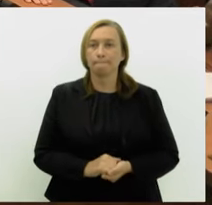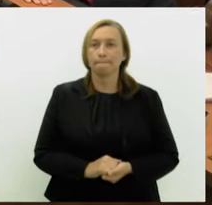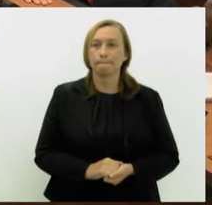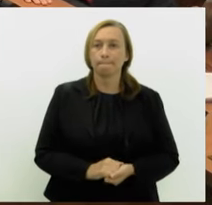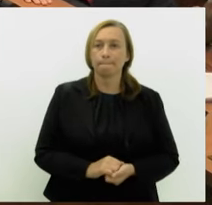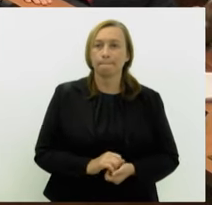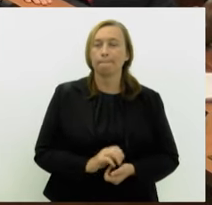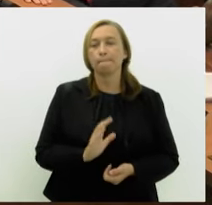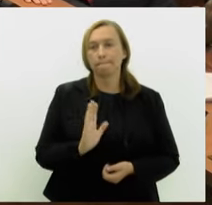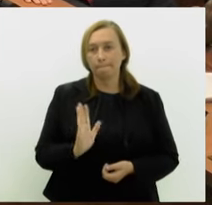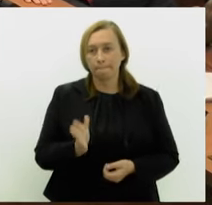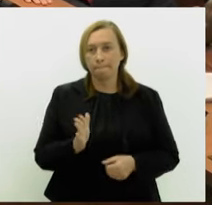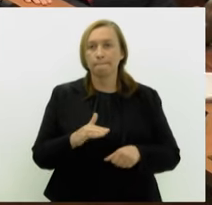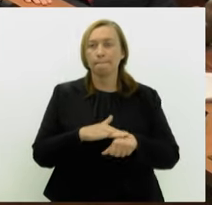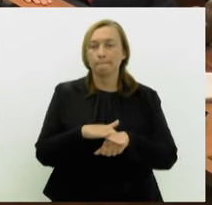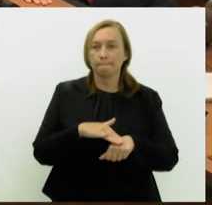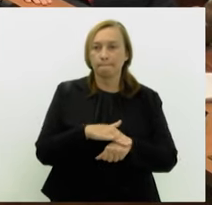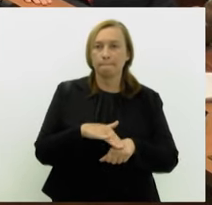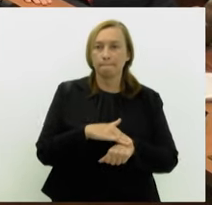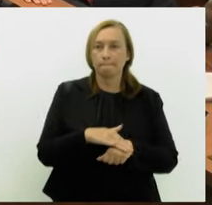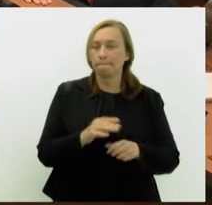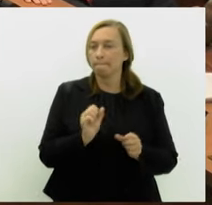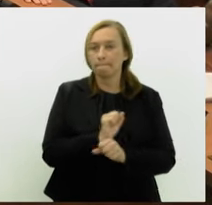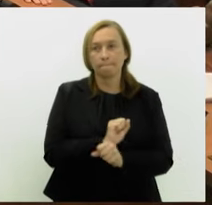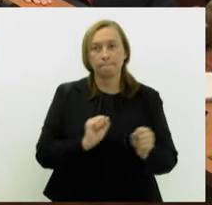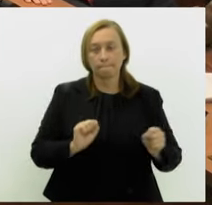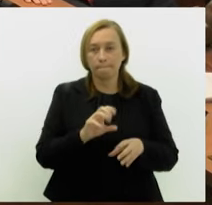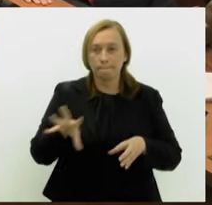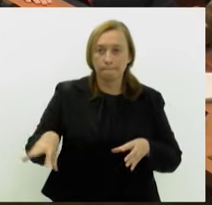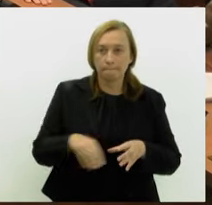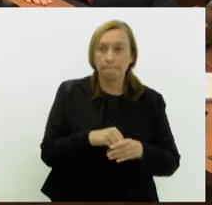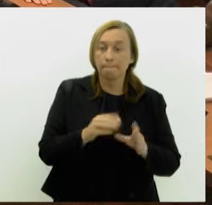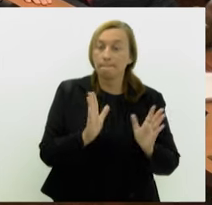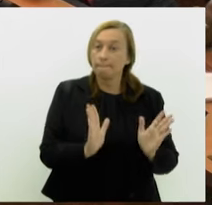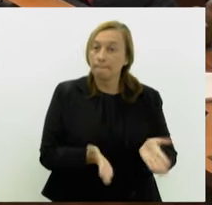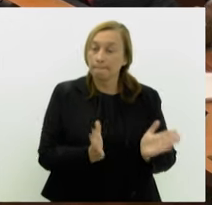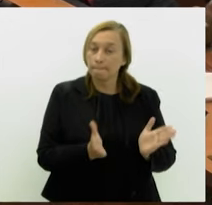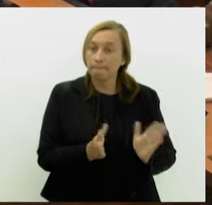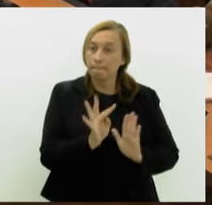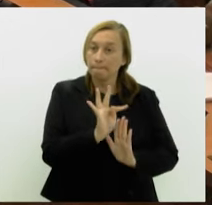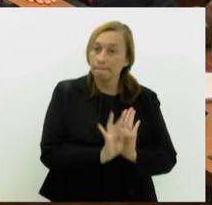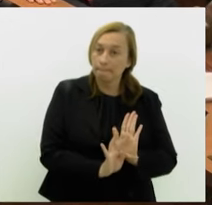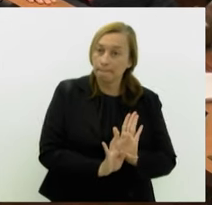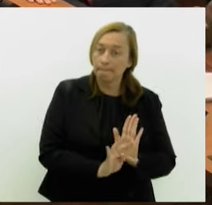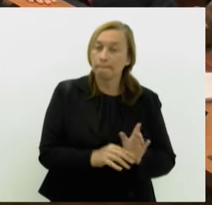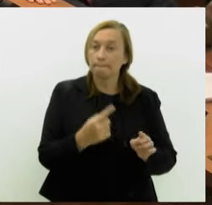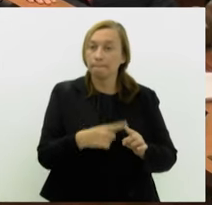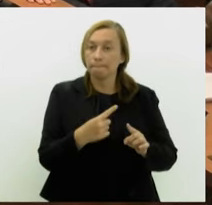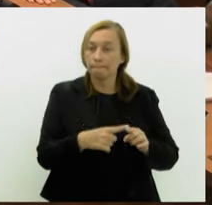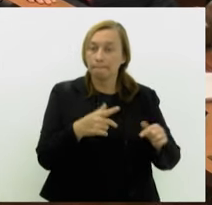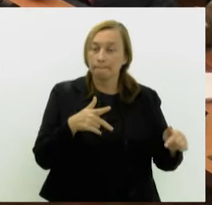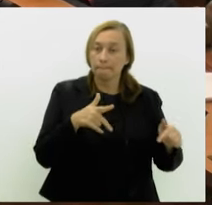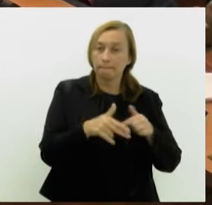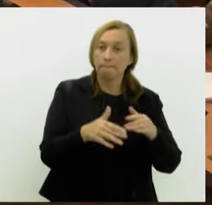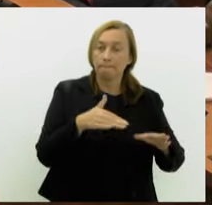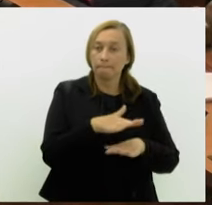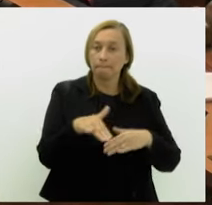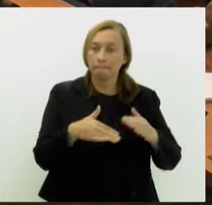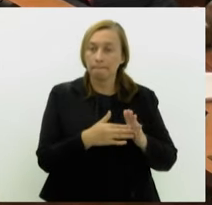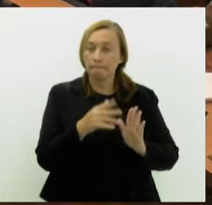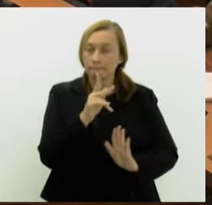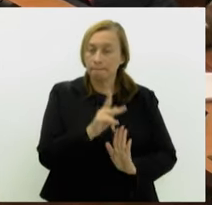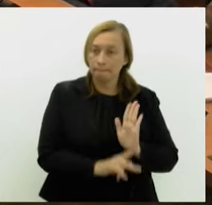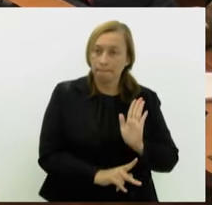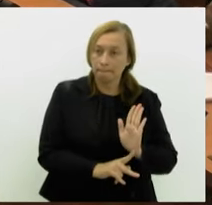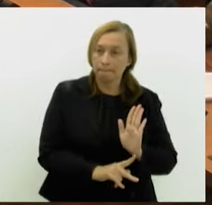Não, nós já falamos, isso está acordado. Não é possível incluir agora nesse texto, porque atrapalharia todo o projeto, por uma